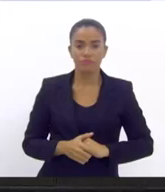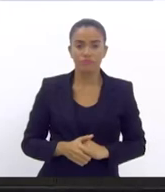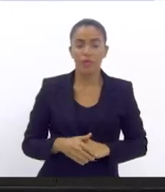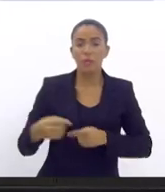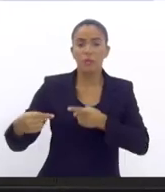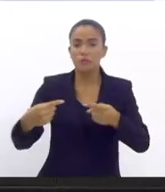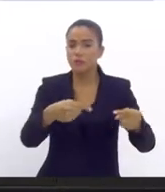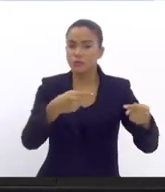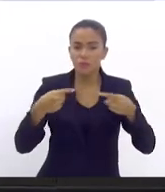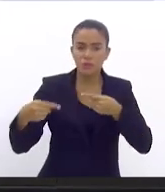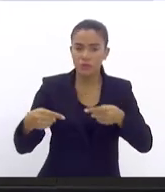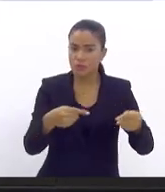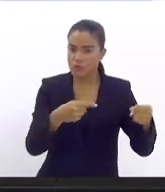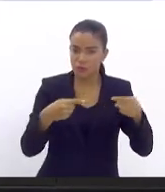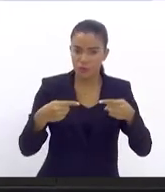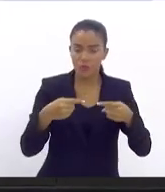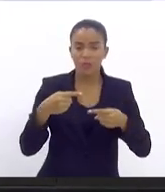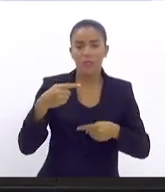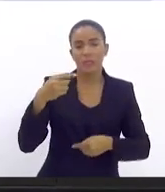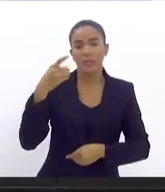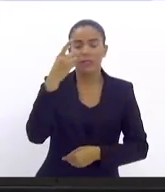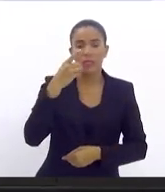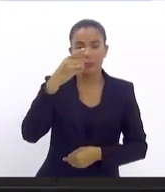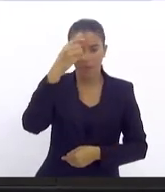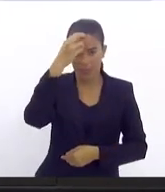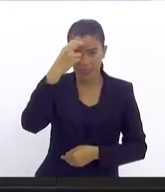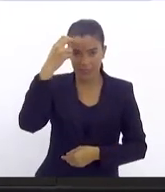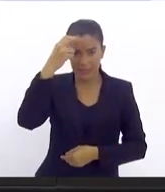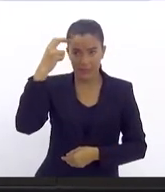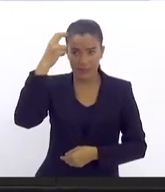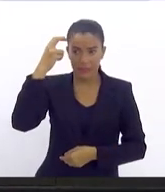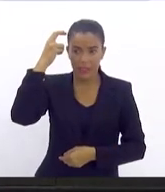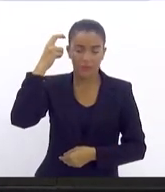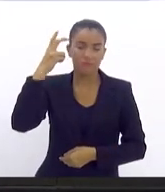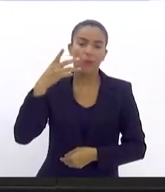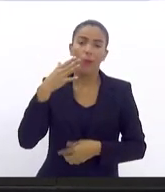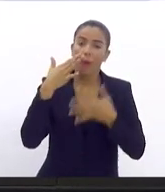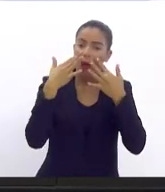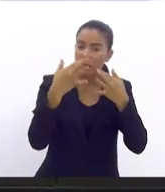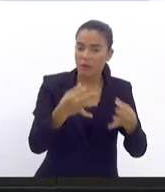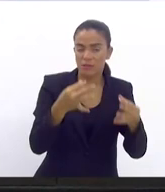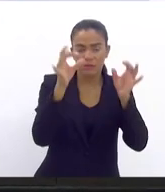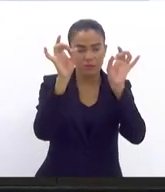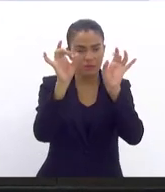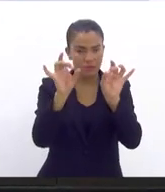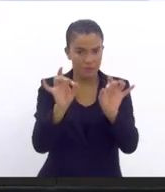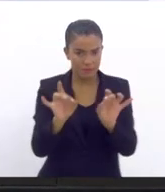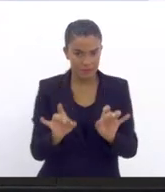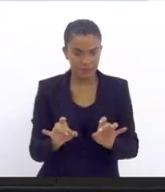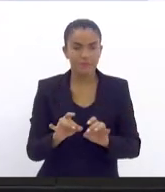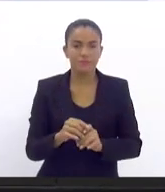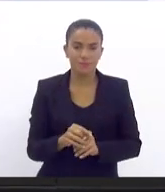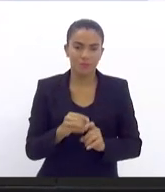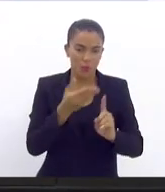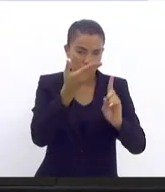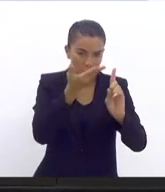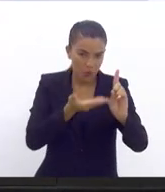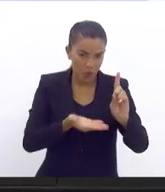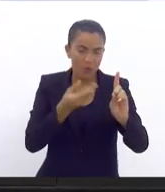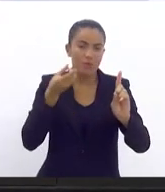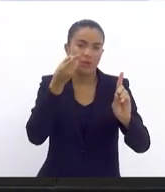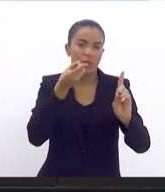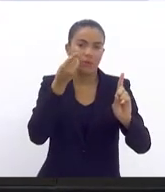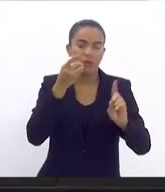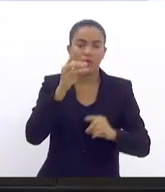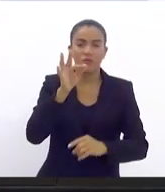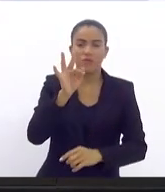Em discussão. Para discutir, deputada Célia. Eu pediria assim, uma atenção especial do nobre relator, deputado